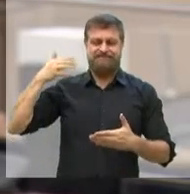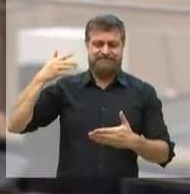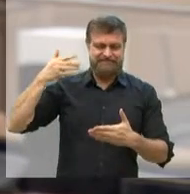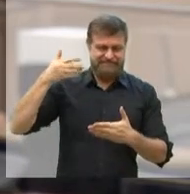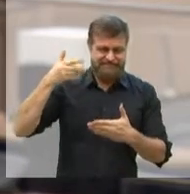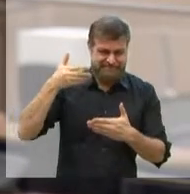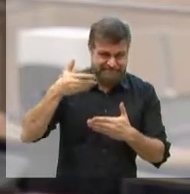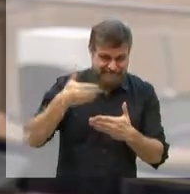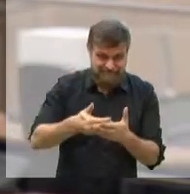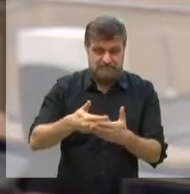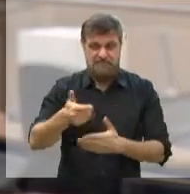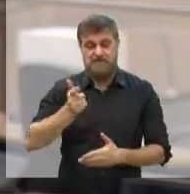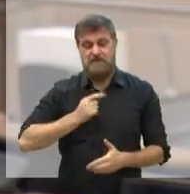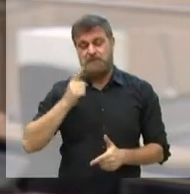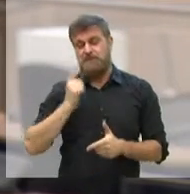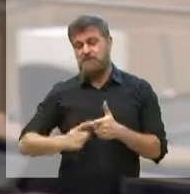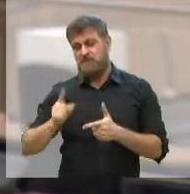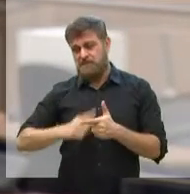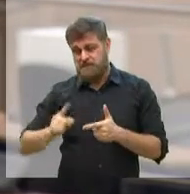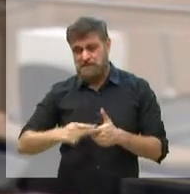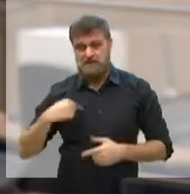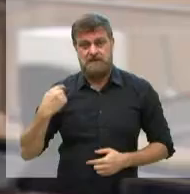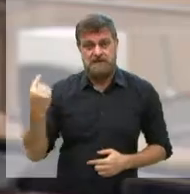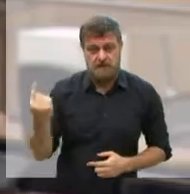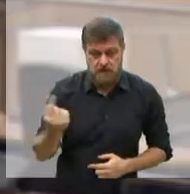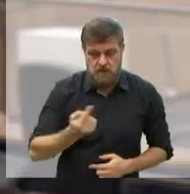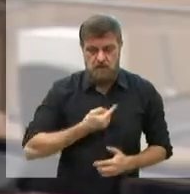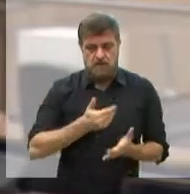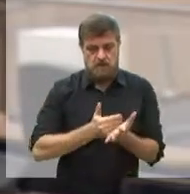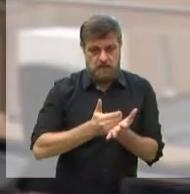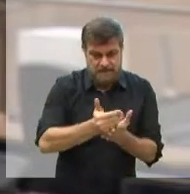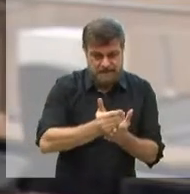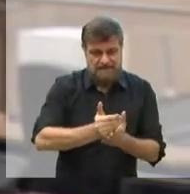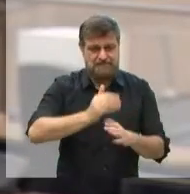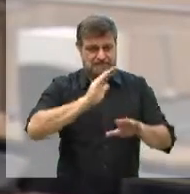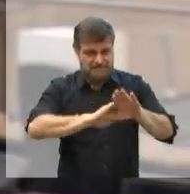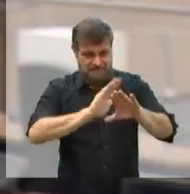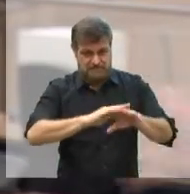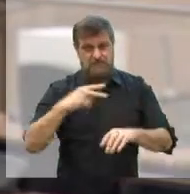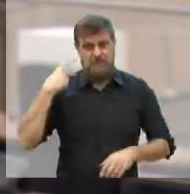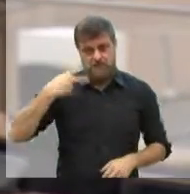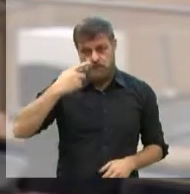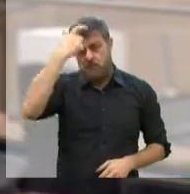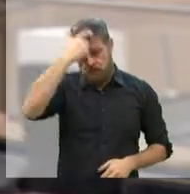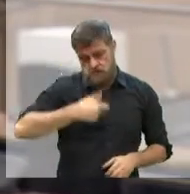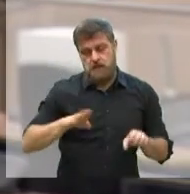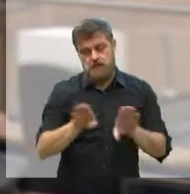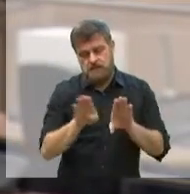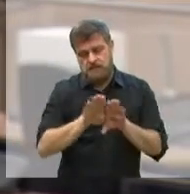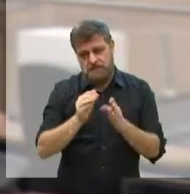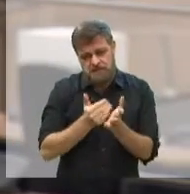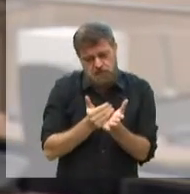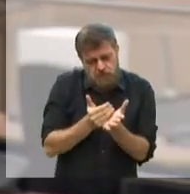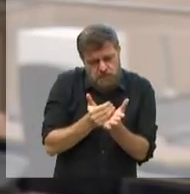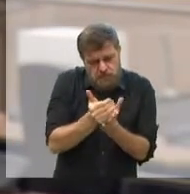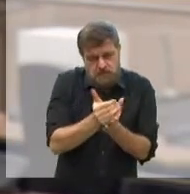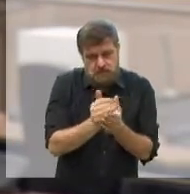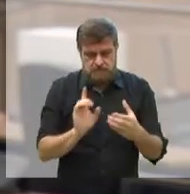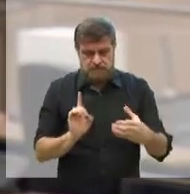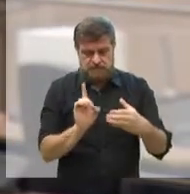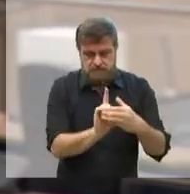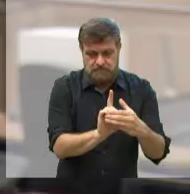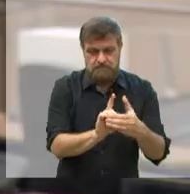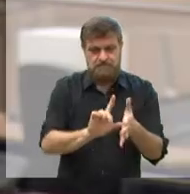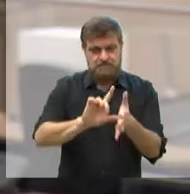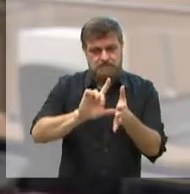e foi um trabalho começado por vários vereadores, eu fiz parte no começo e